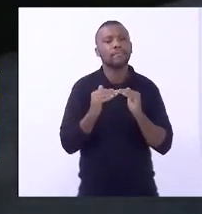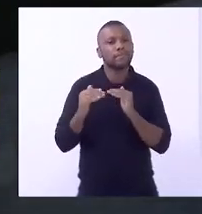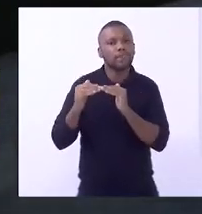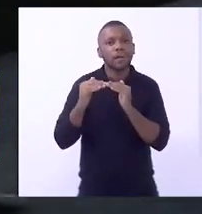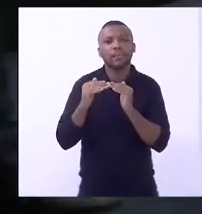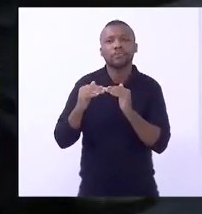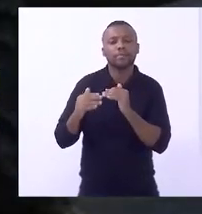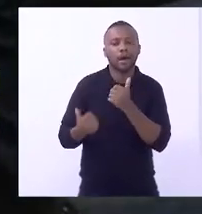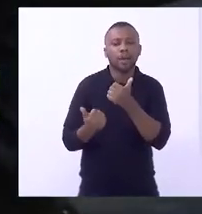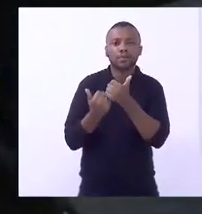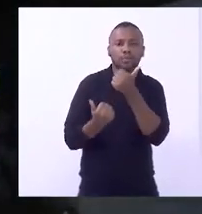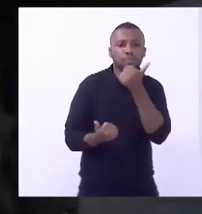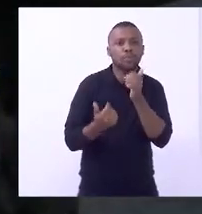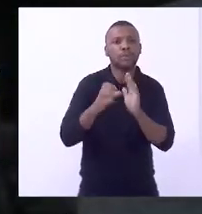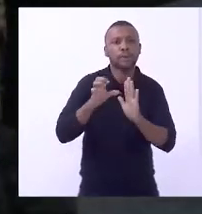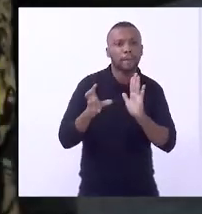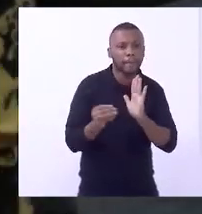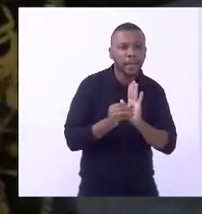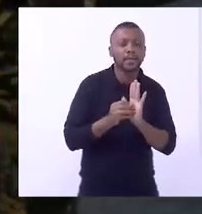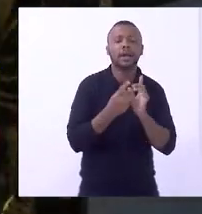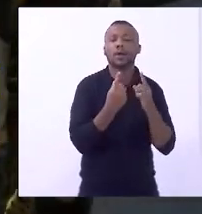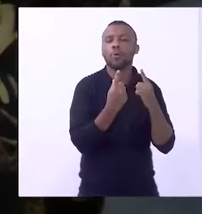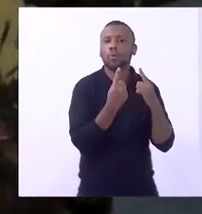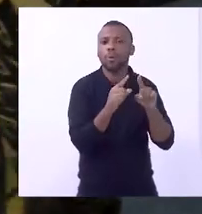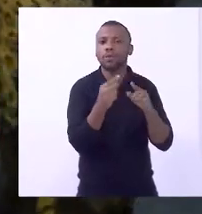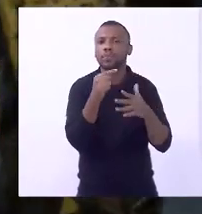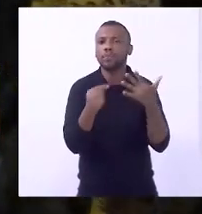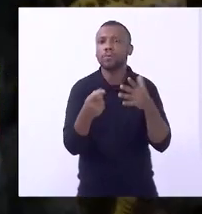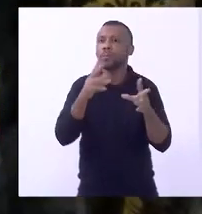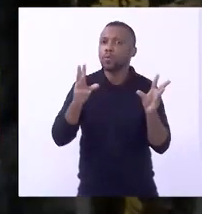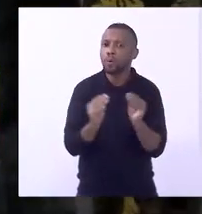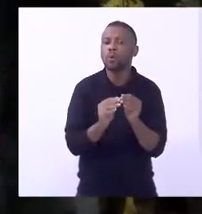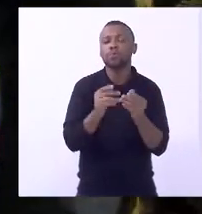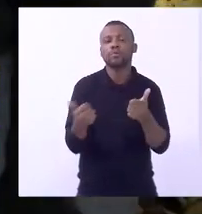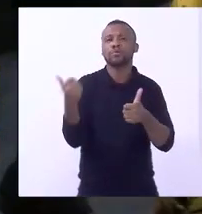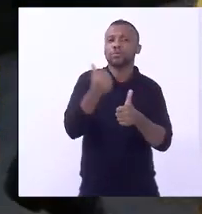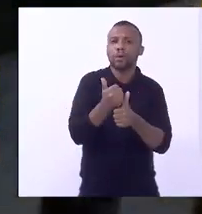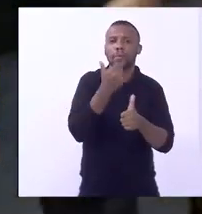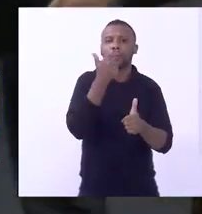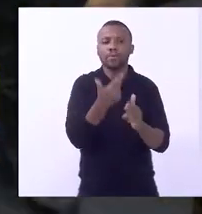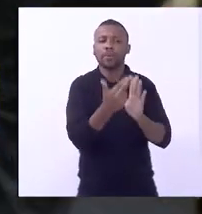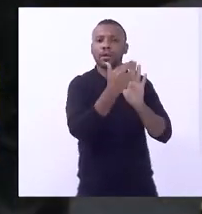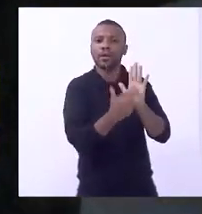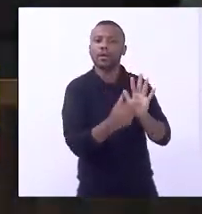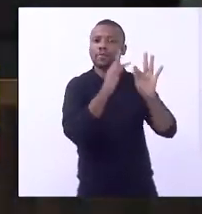e 13. Contrárias às demais emendas, concluindo por substitutivo, pedindo forma final de redação.